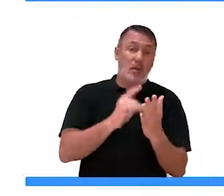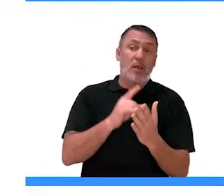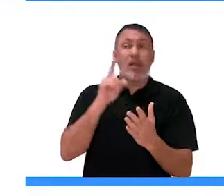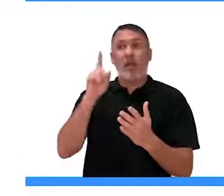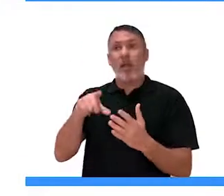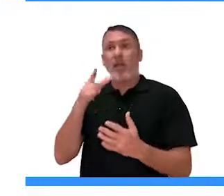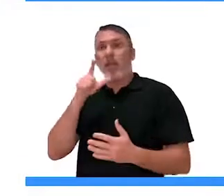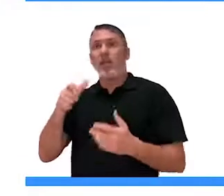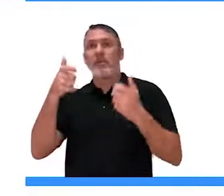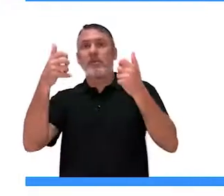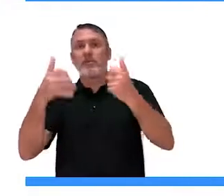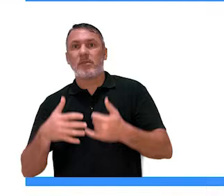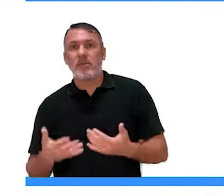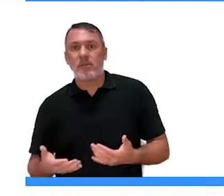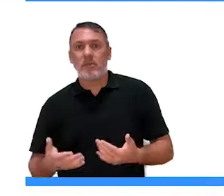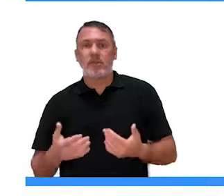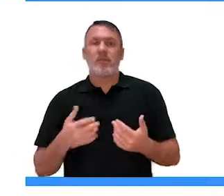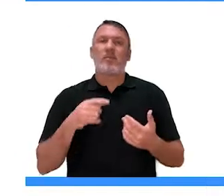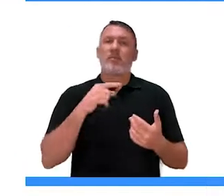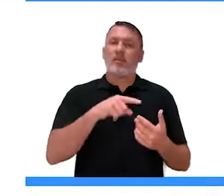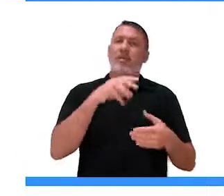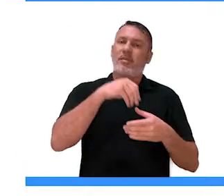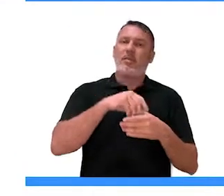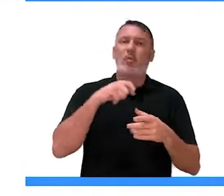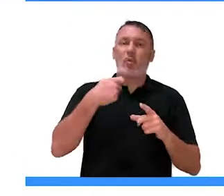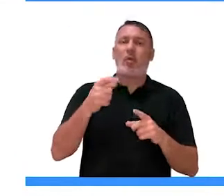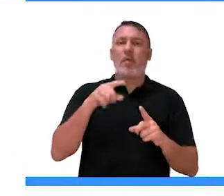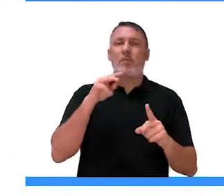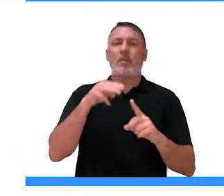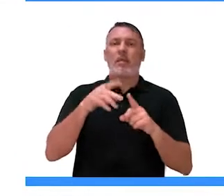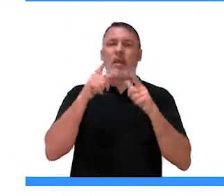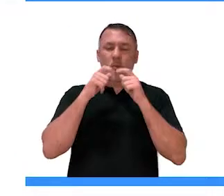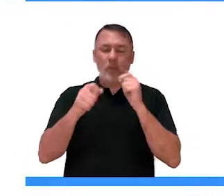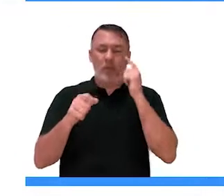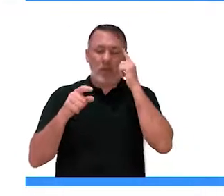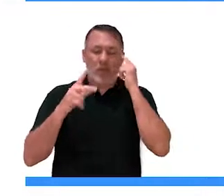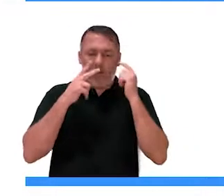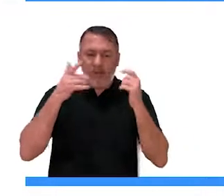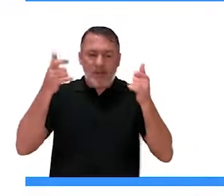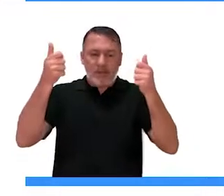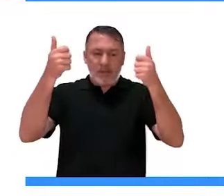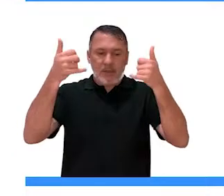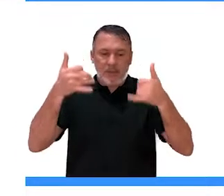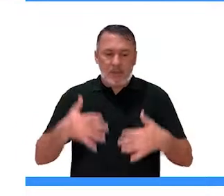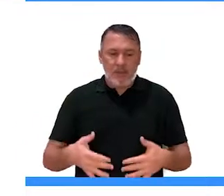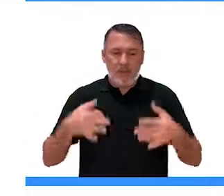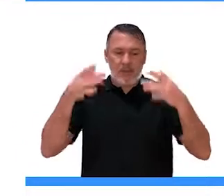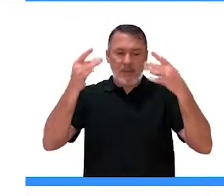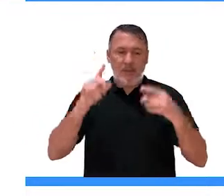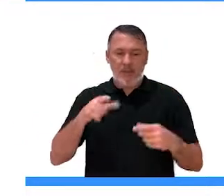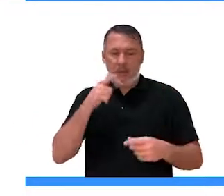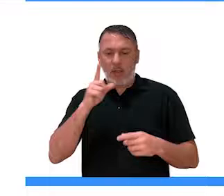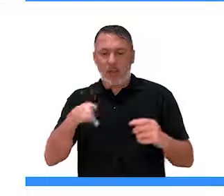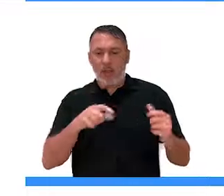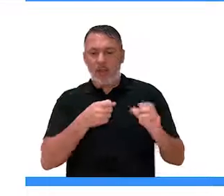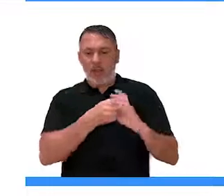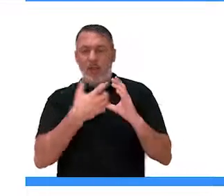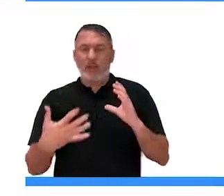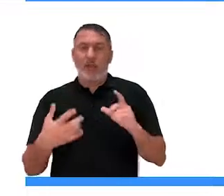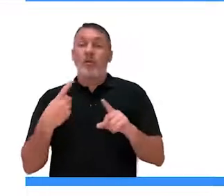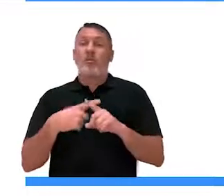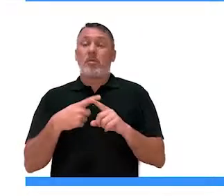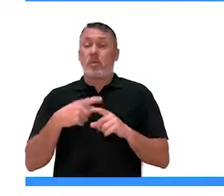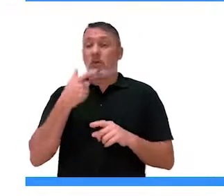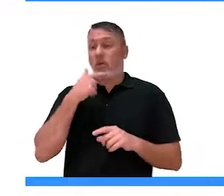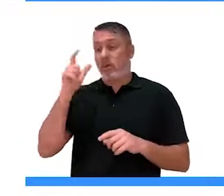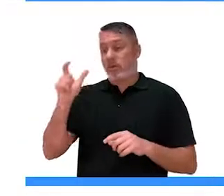início do livro explica por que tem esse título, Dom Casmurro, né? Então, é a língua explicando a língua. Então, esse texto tem características